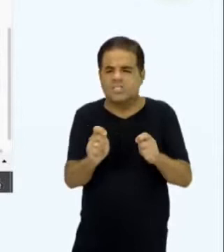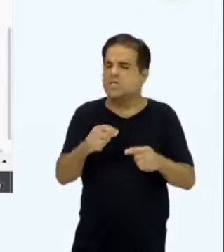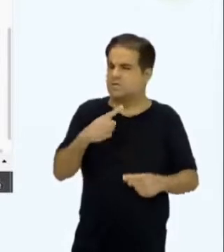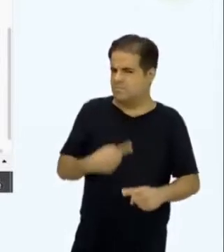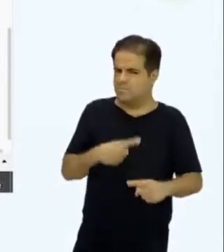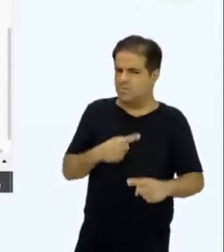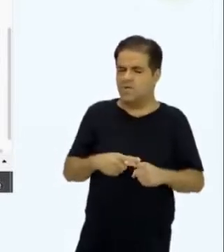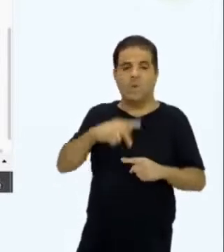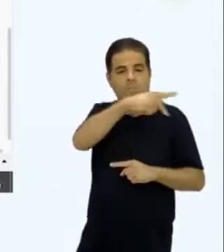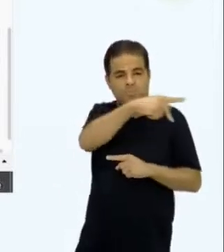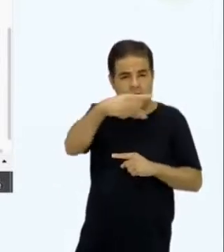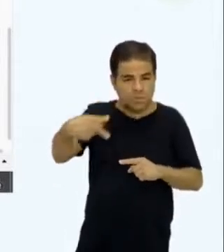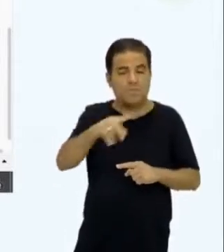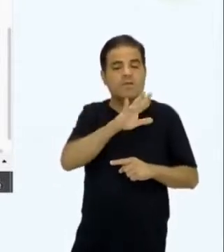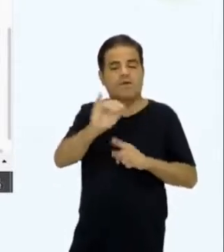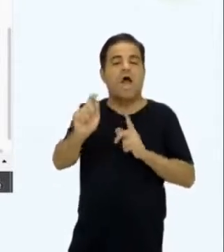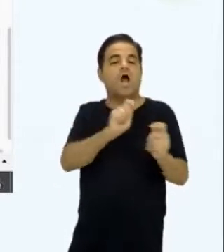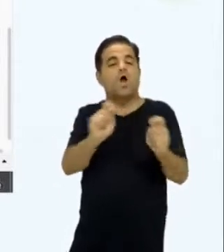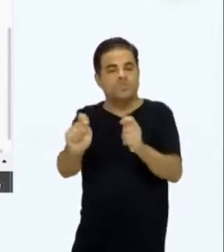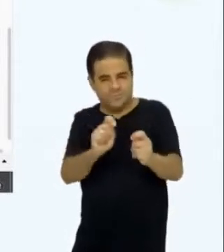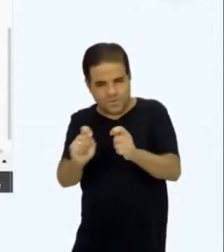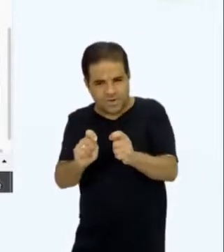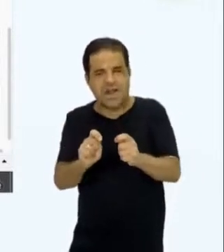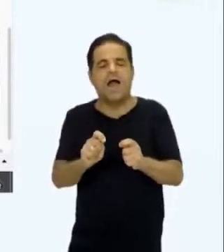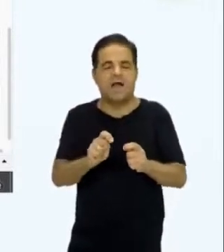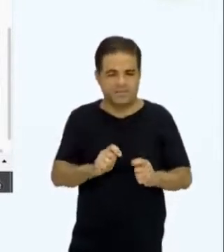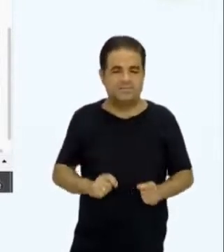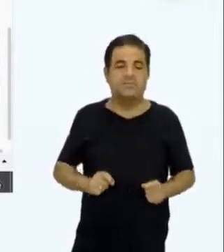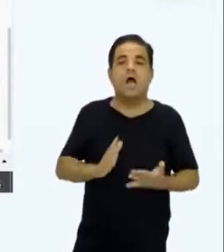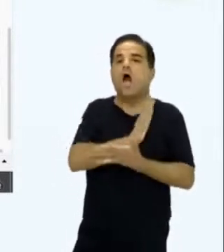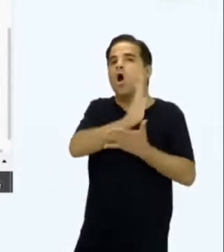Porque o potenciômetro ele vai restringir, né,